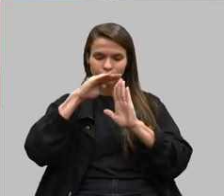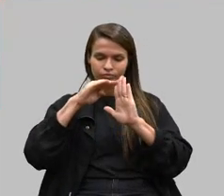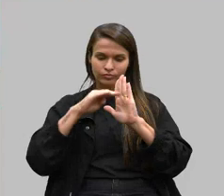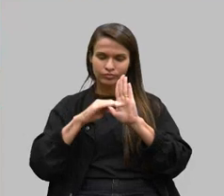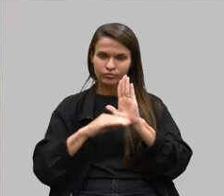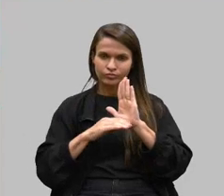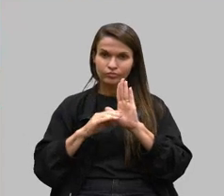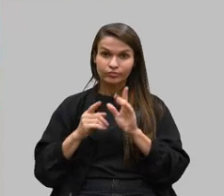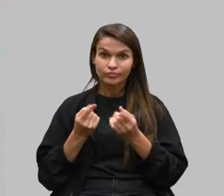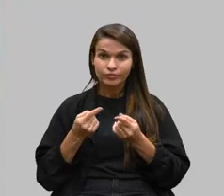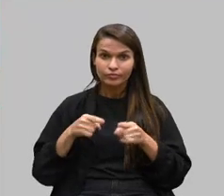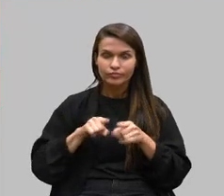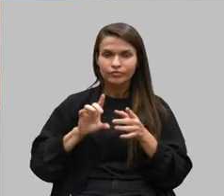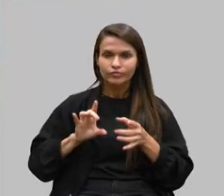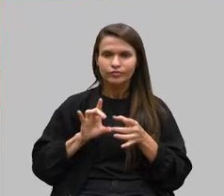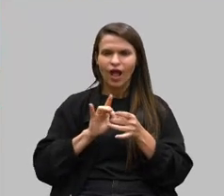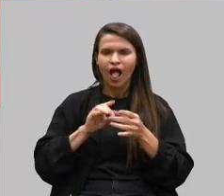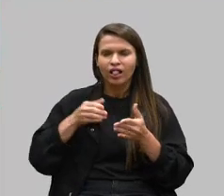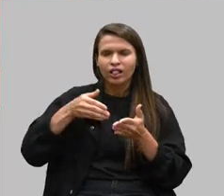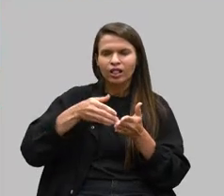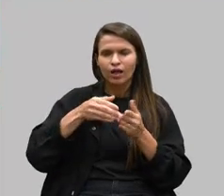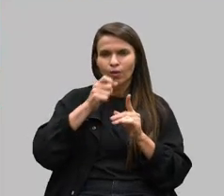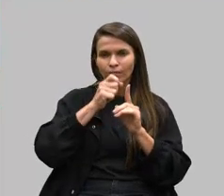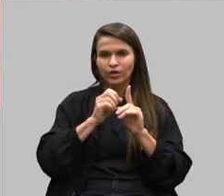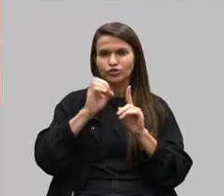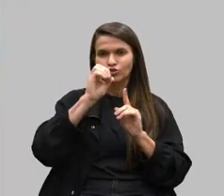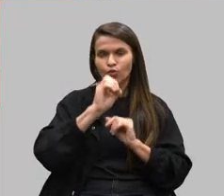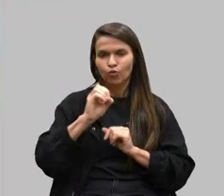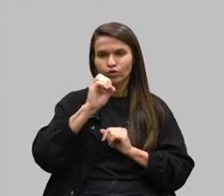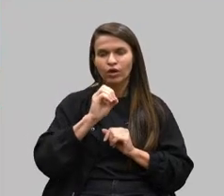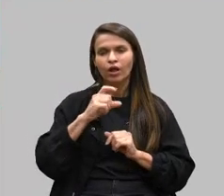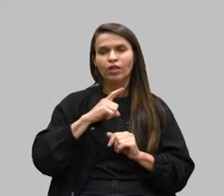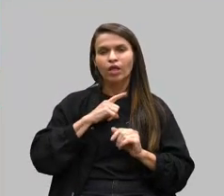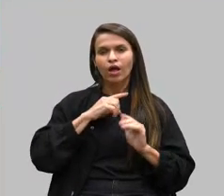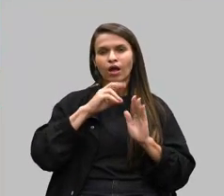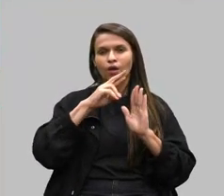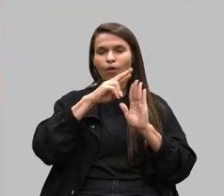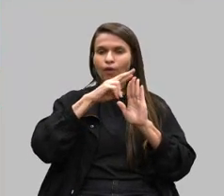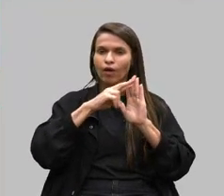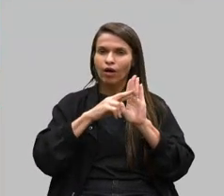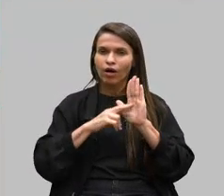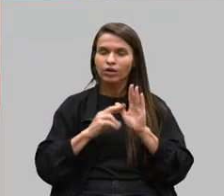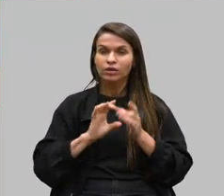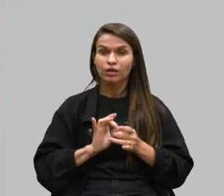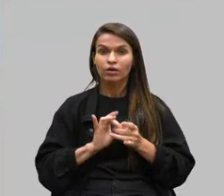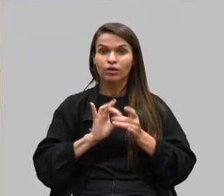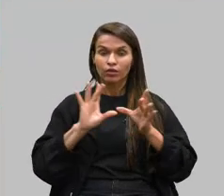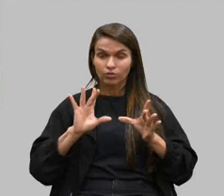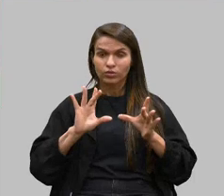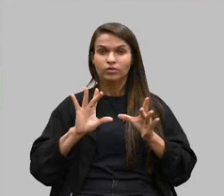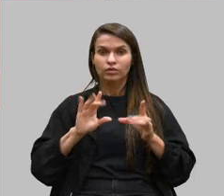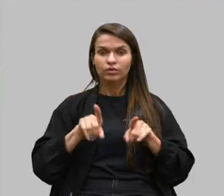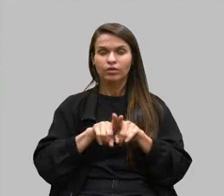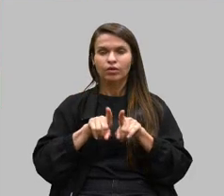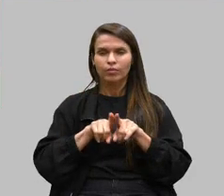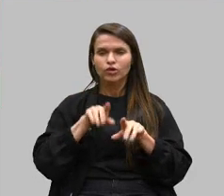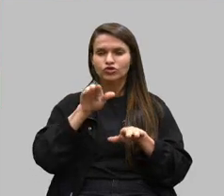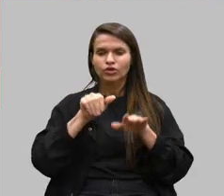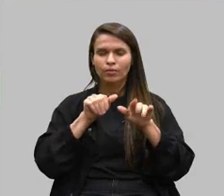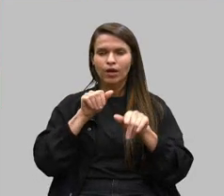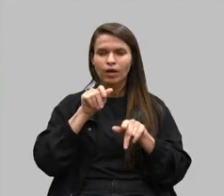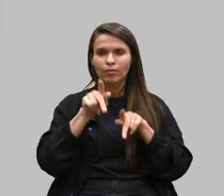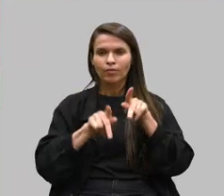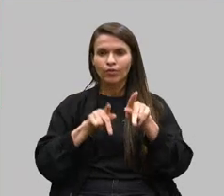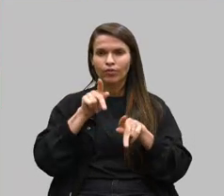em parceria até outubro tenha o regulamento das autorizações e dos chamamentos públicos à